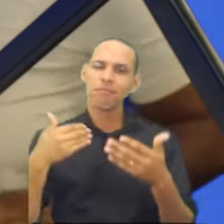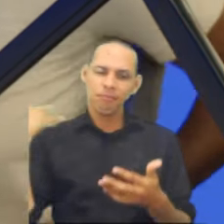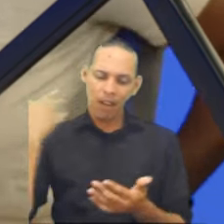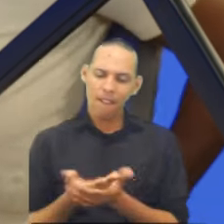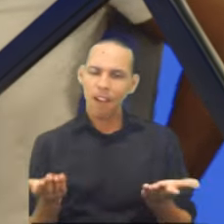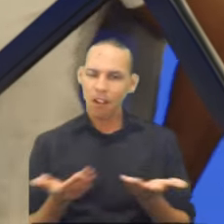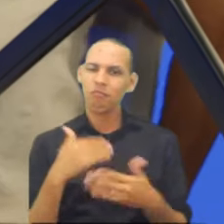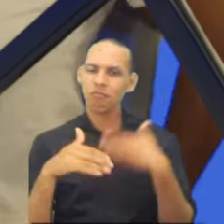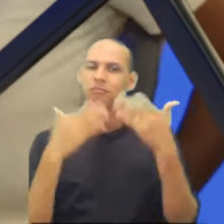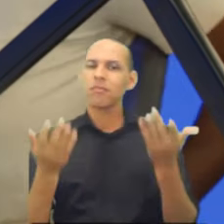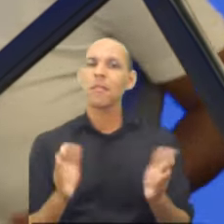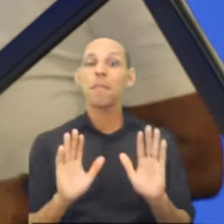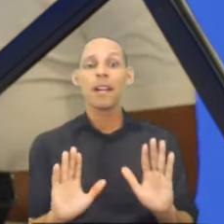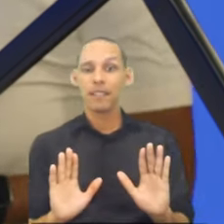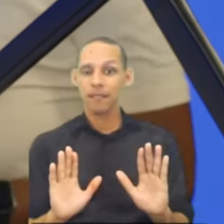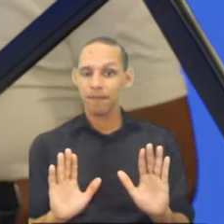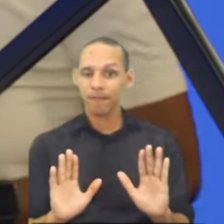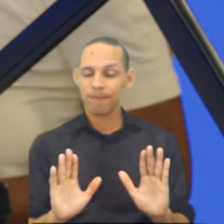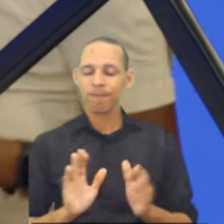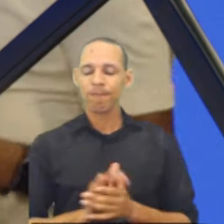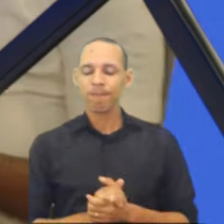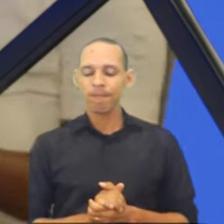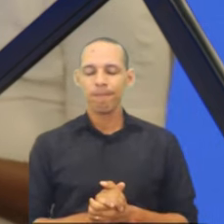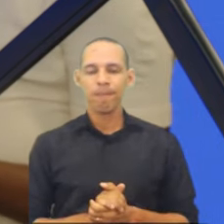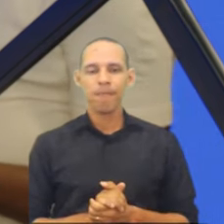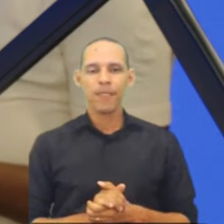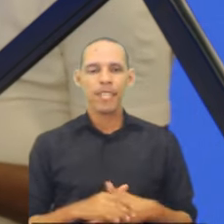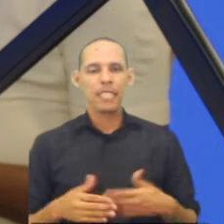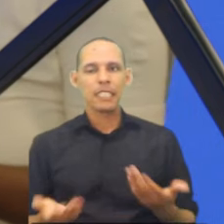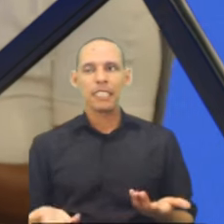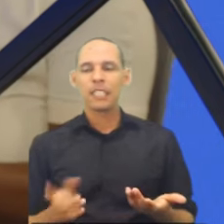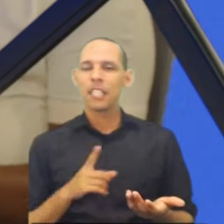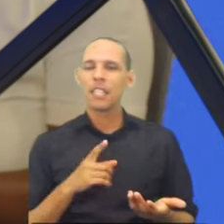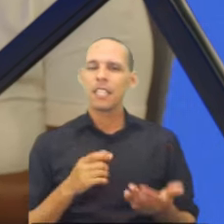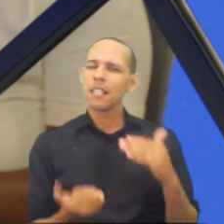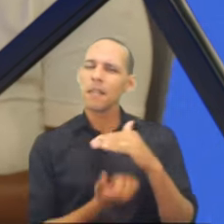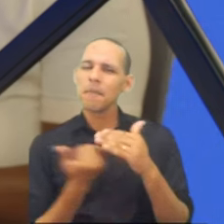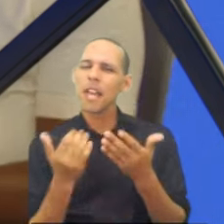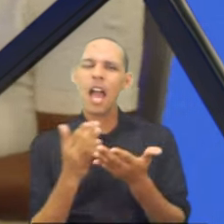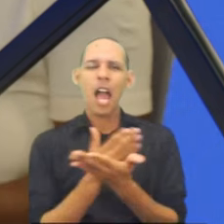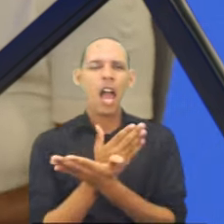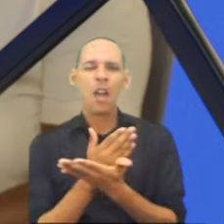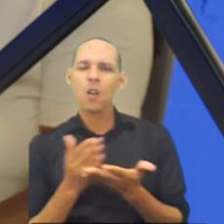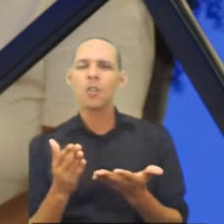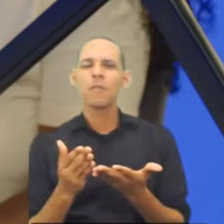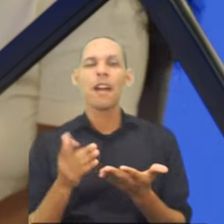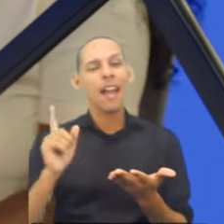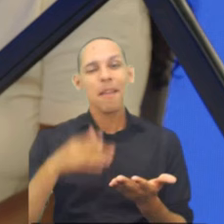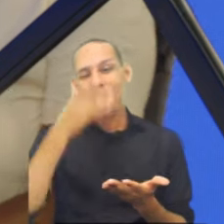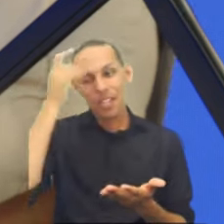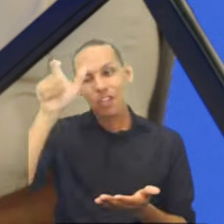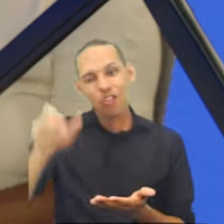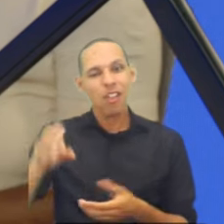avanços Mas e de novo eu a gente tem empresa as empresas são formadas por indivíduos